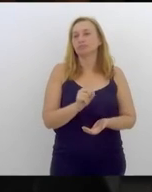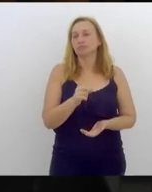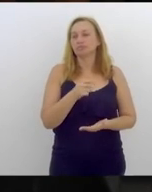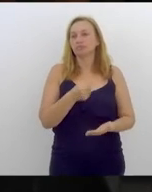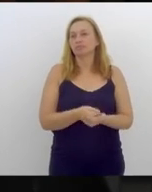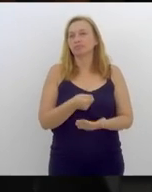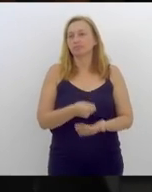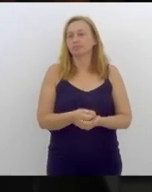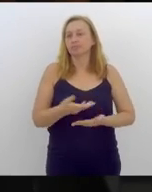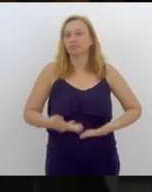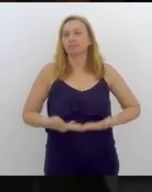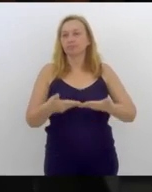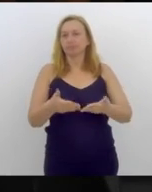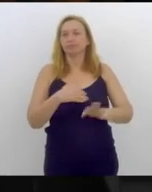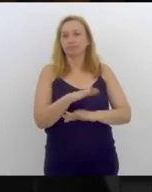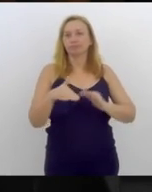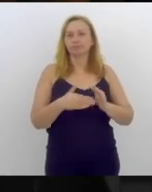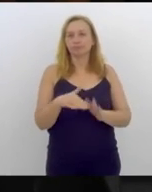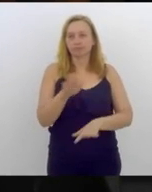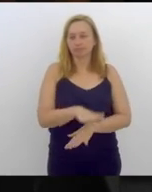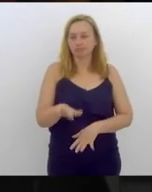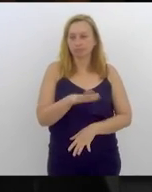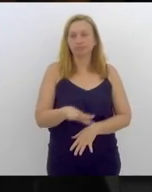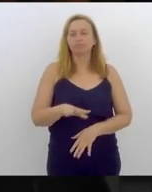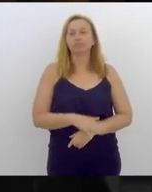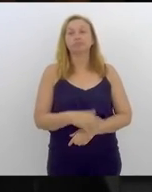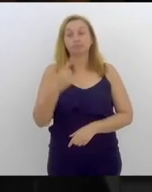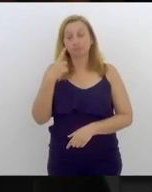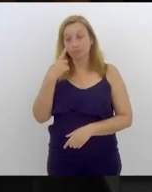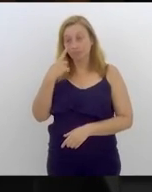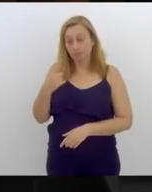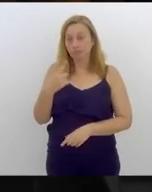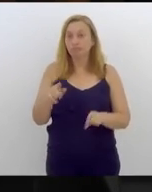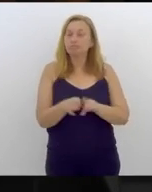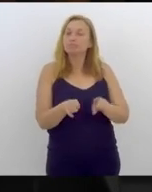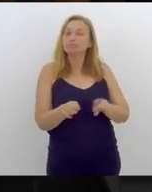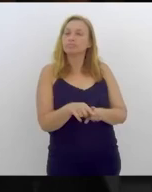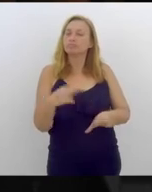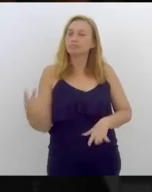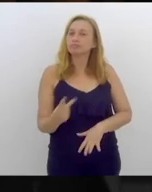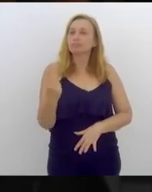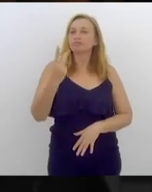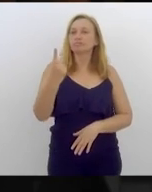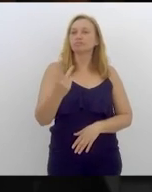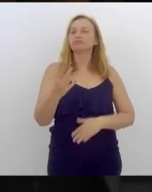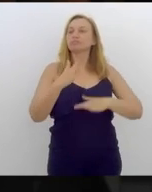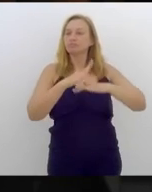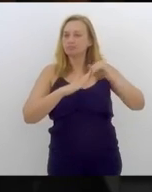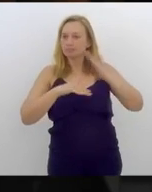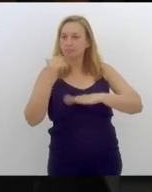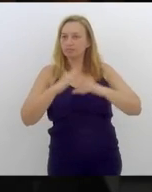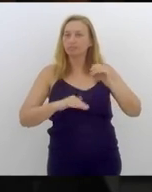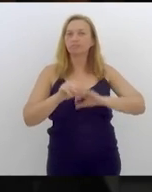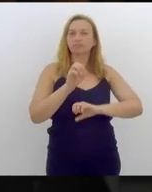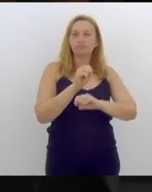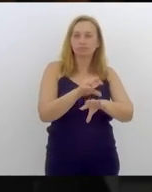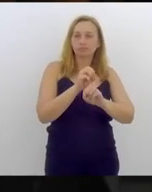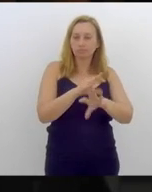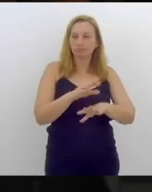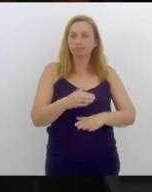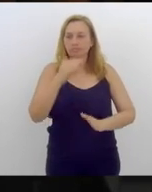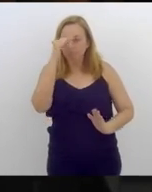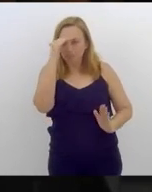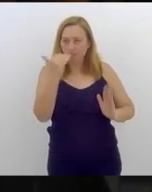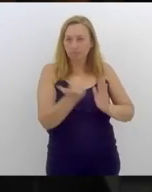a oferta para todas as crianças a gente Visa valorizar os profissionais de educação com